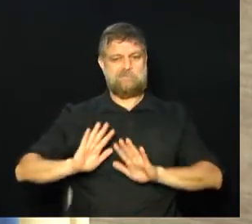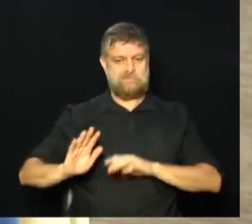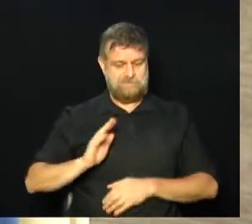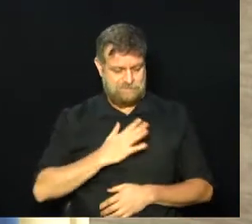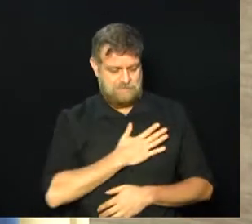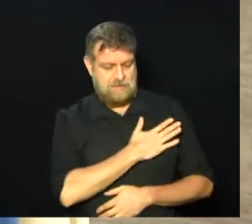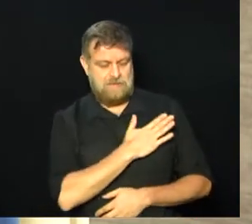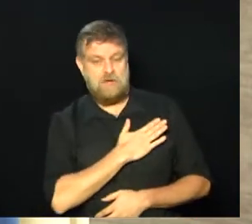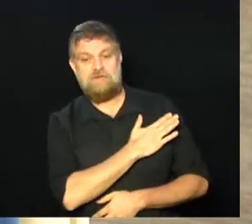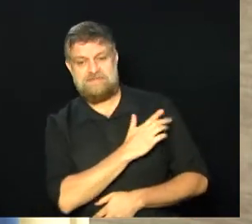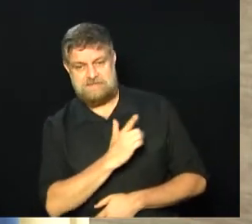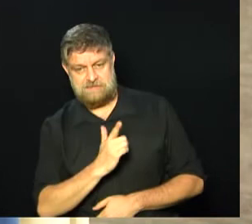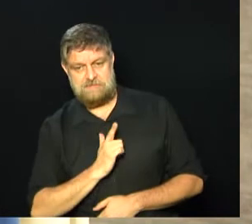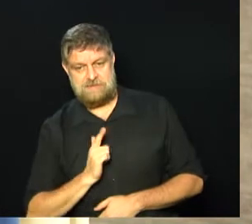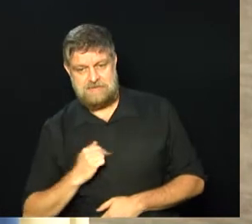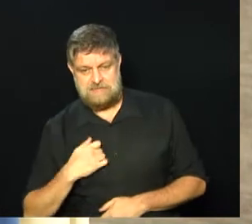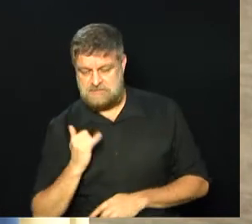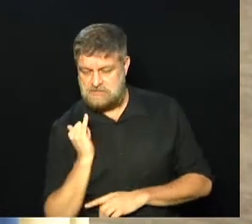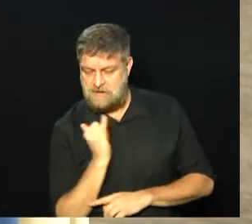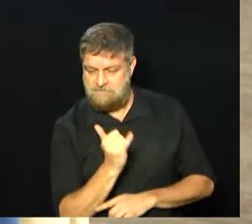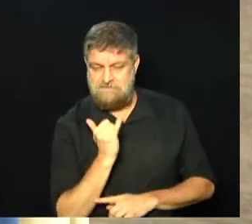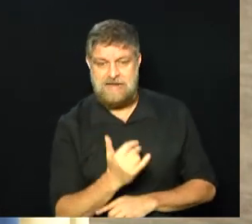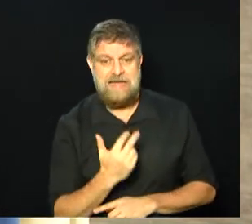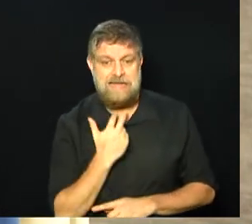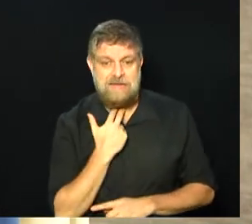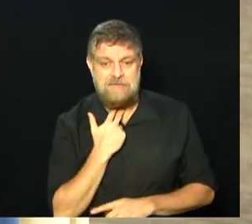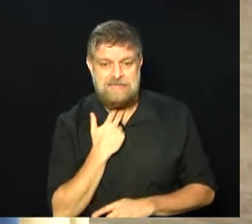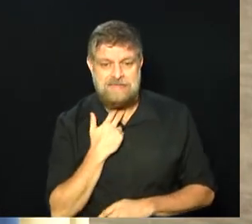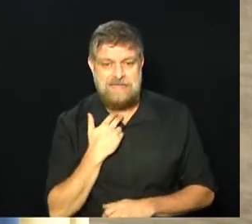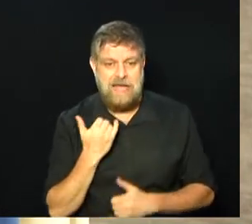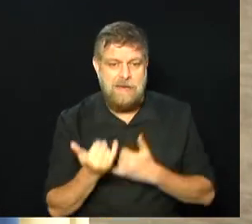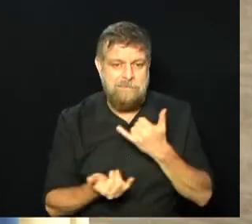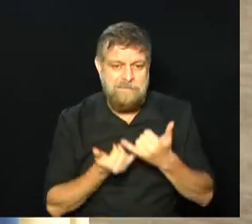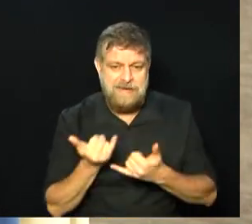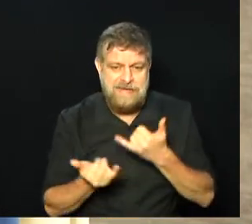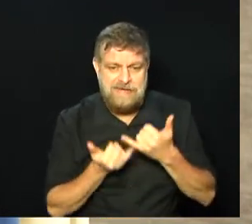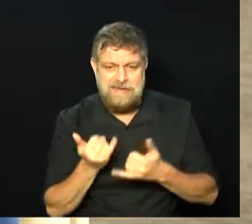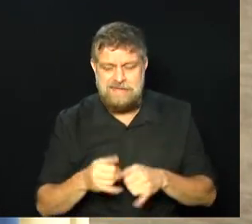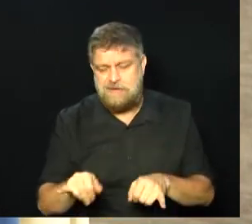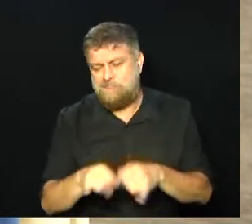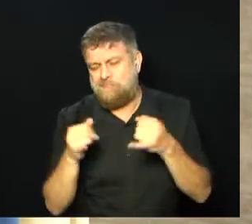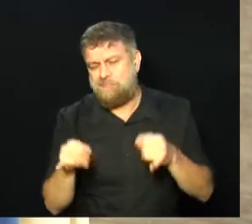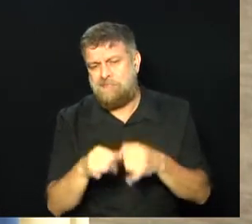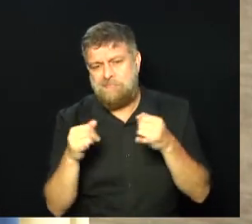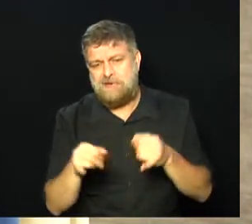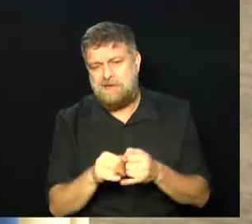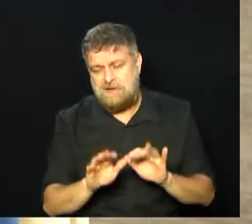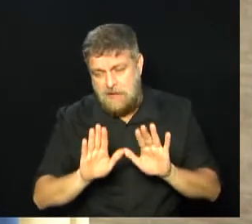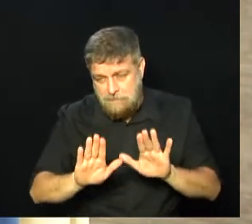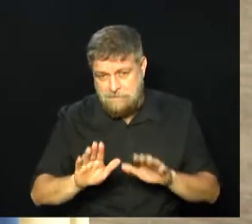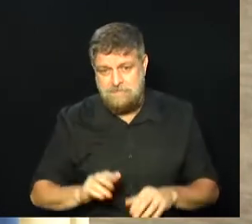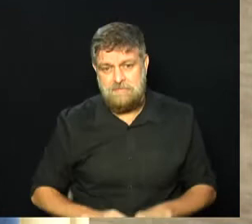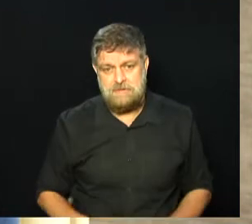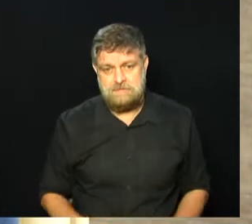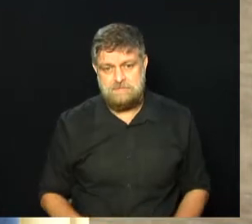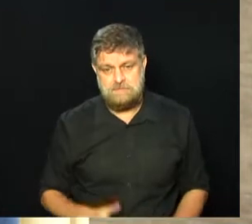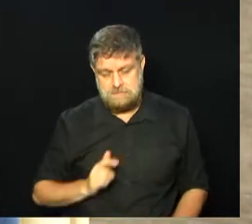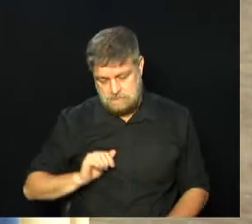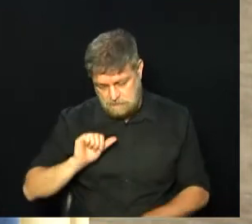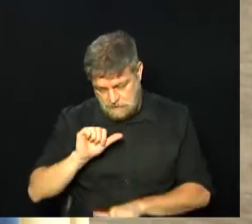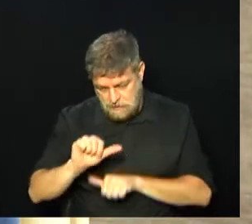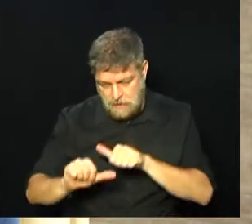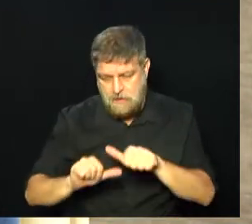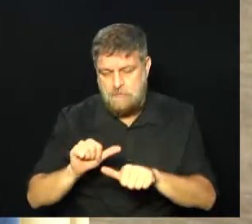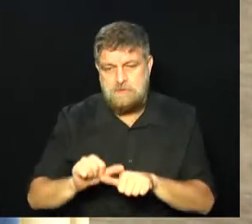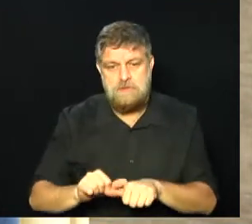vezes, né, a gente fala que não pode ter algumas brincadeiras bobas que não levam a nada, mas enfim, eu acho que isso está mudando,